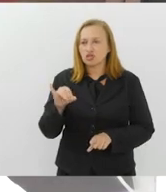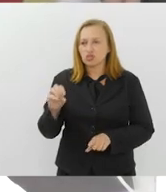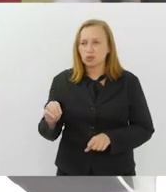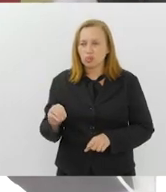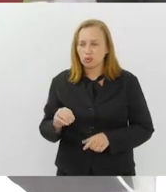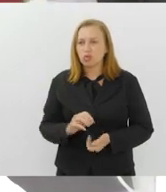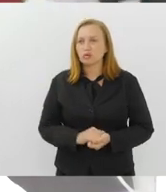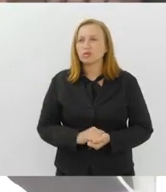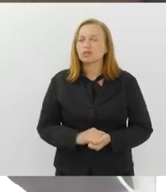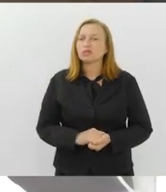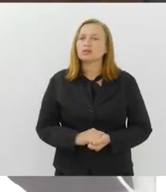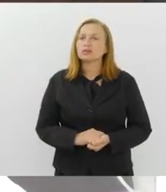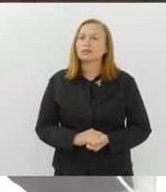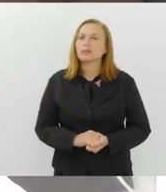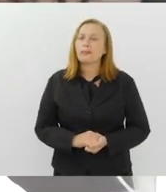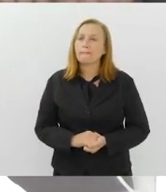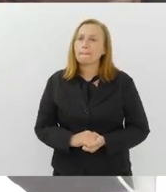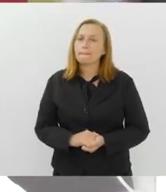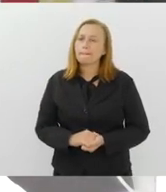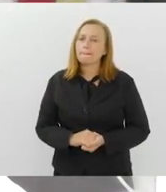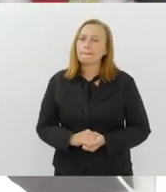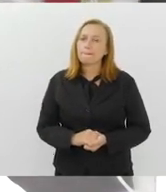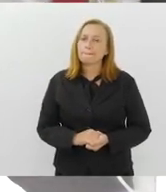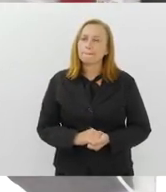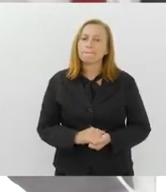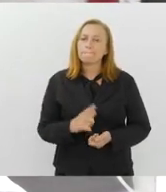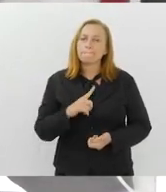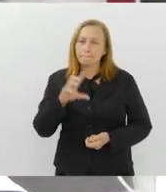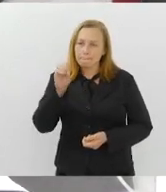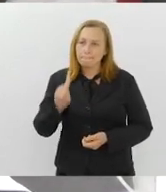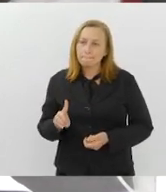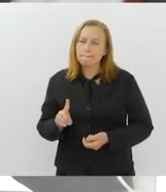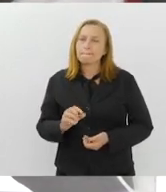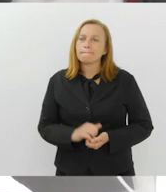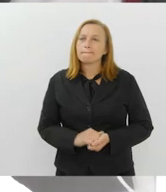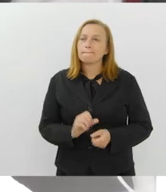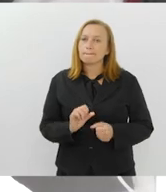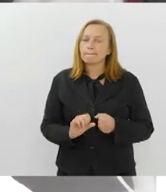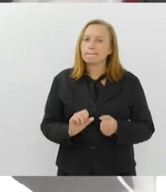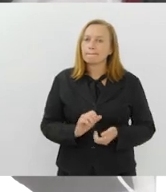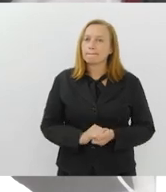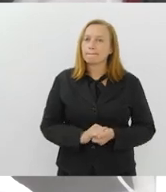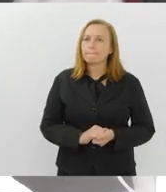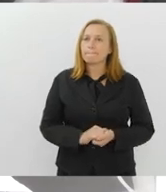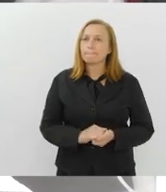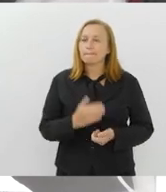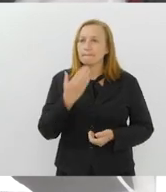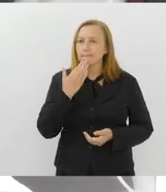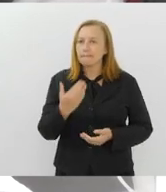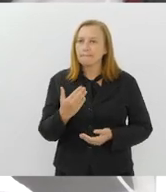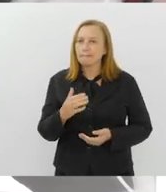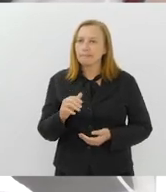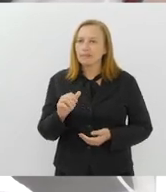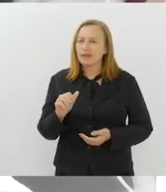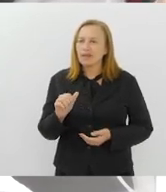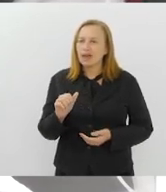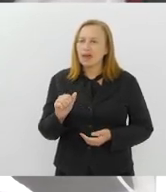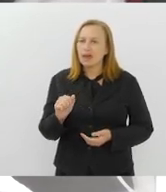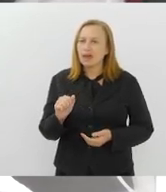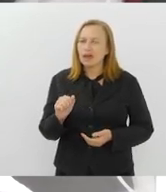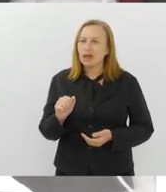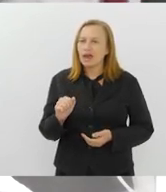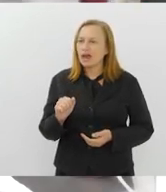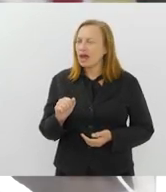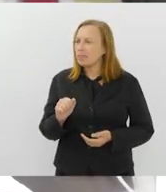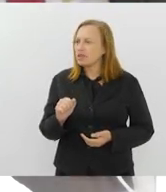impetraram, e têm esse absolutamente direito de fazê-lo, com um habeas corpus preventivo no Tribunal